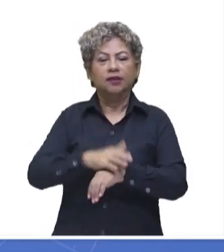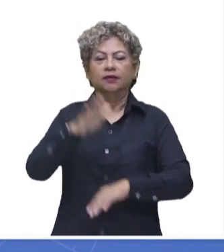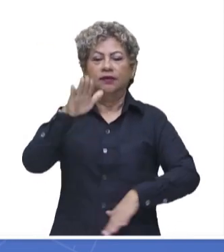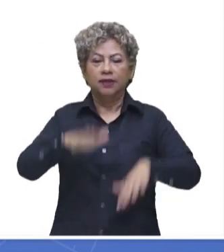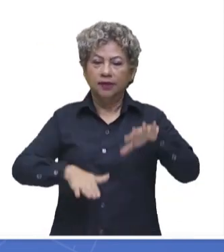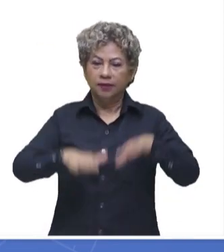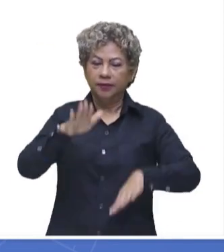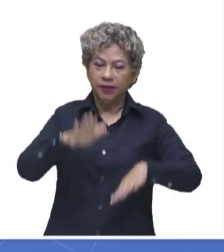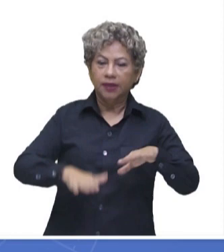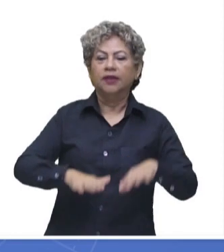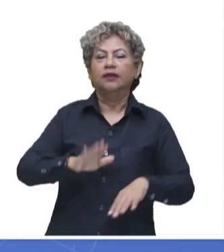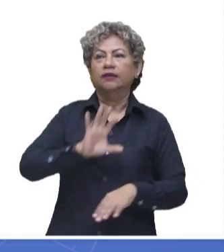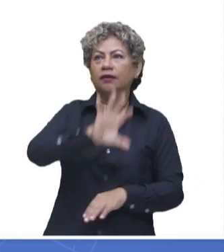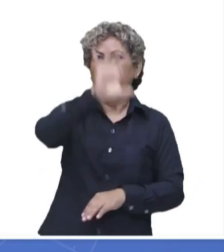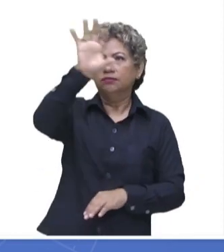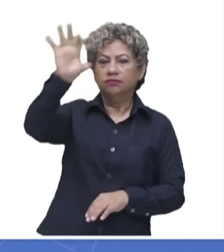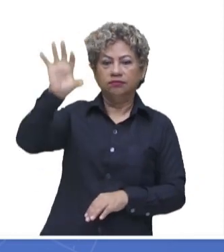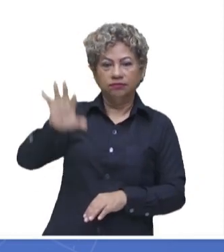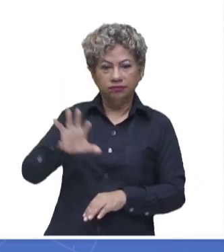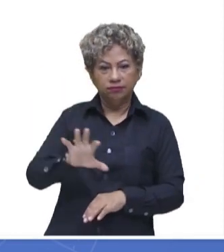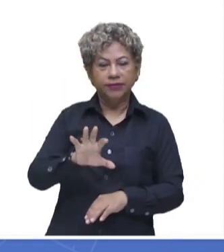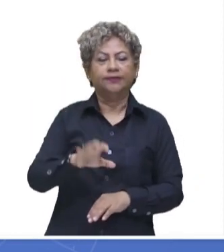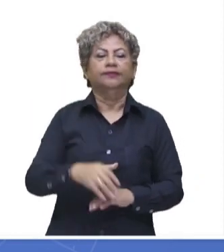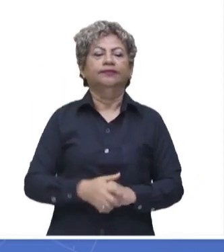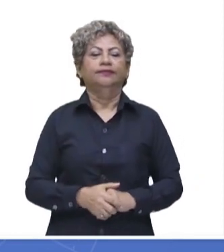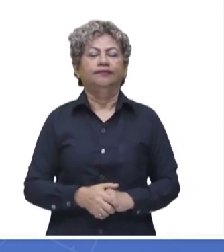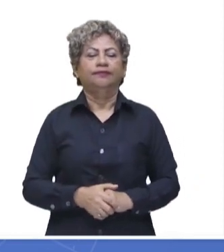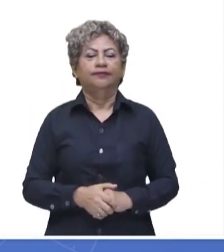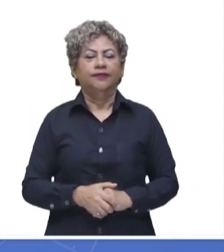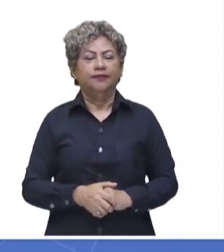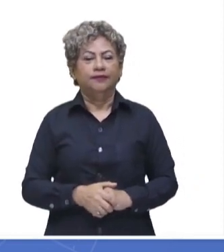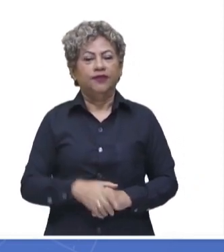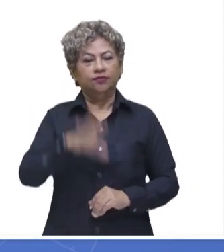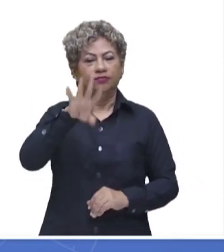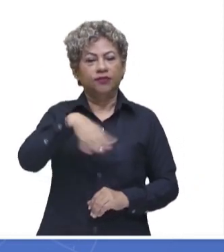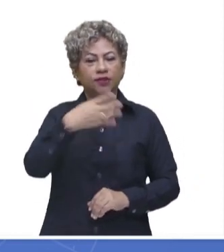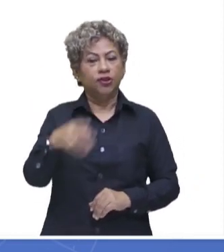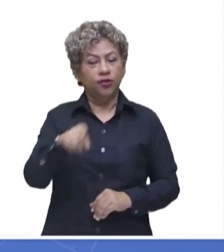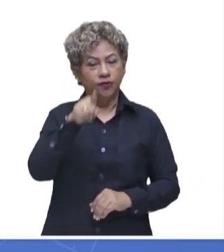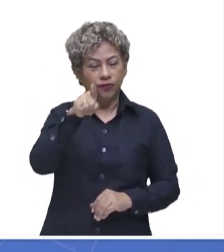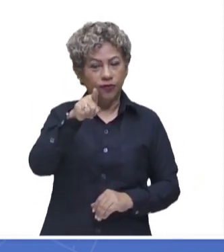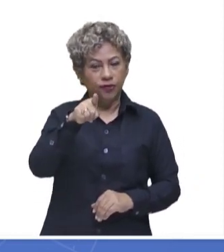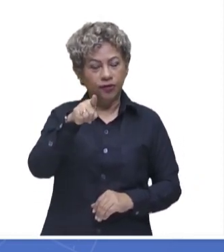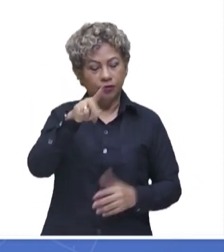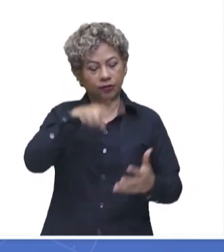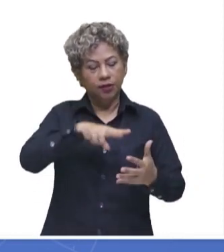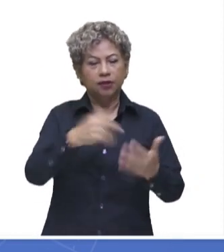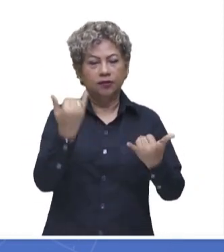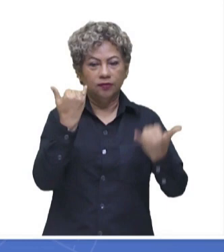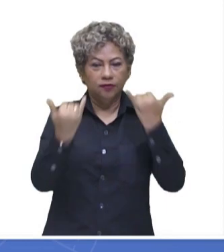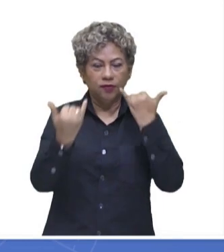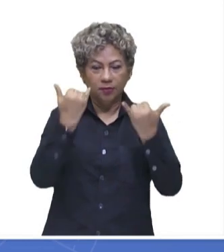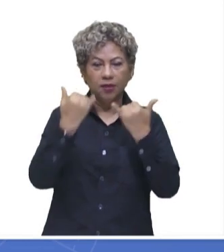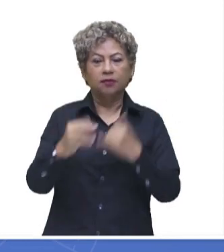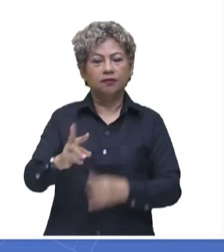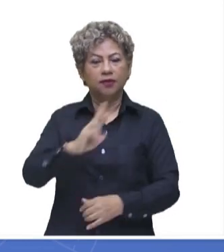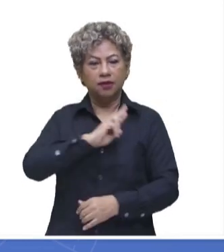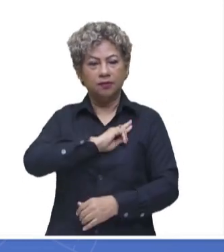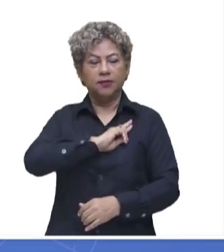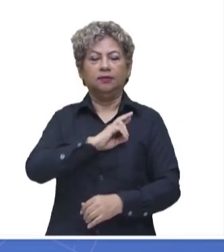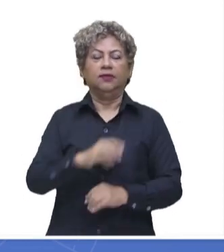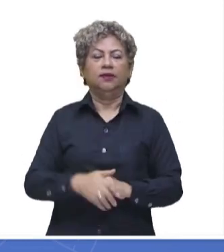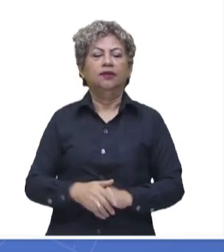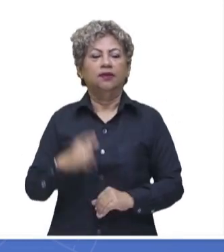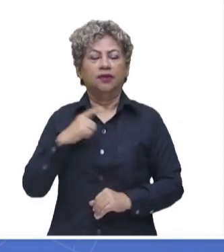país. Então a nossa questão está em cima dessa tabelinha que vocês vão analisar daqui a pouco, tá bom? Então temos aí as nossas